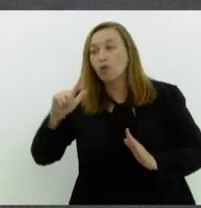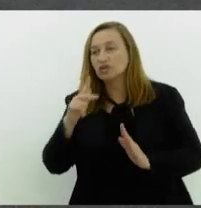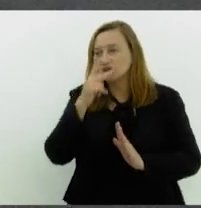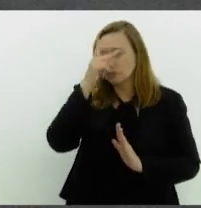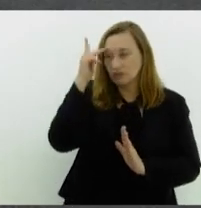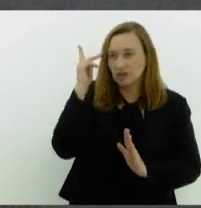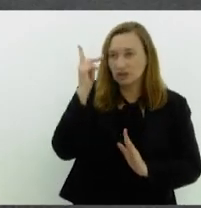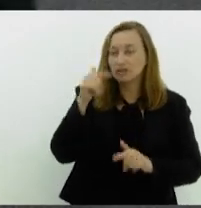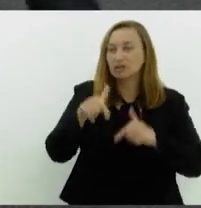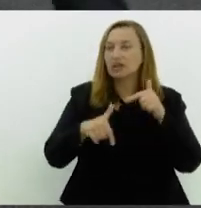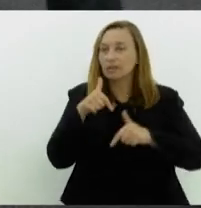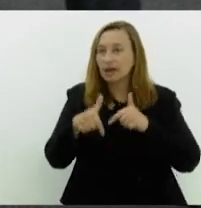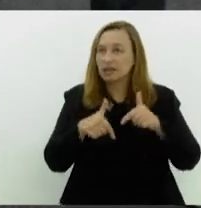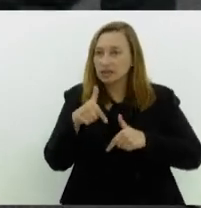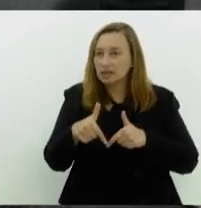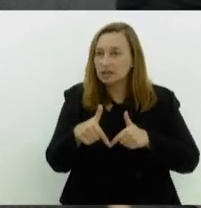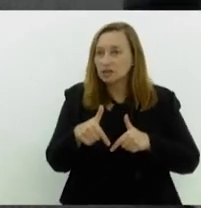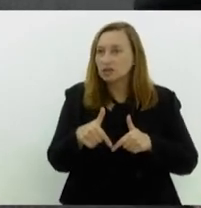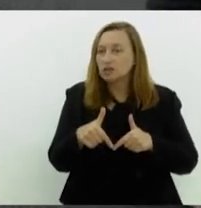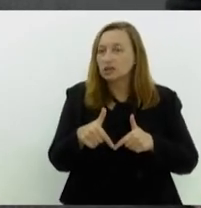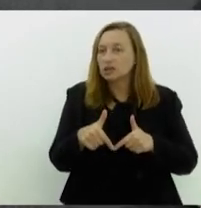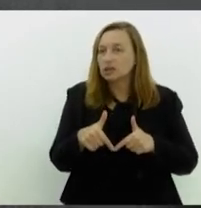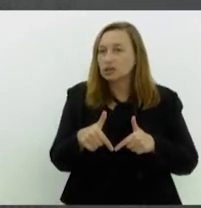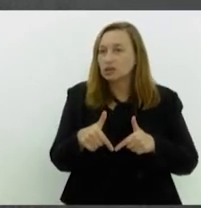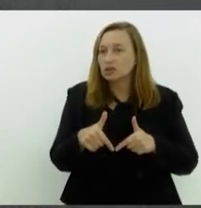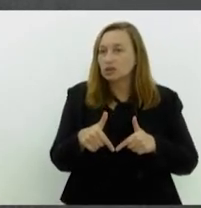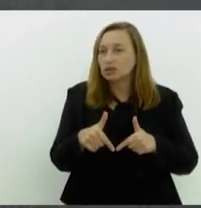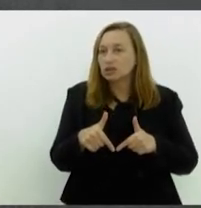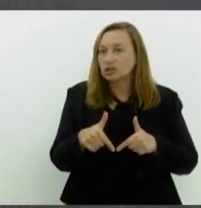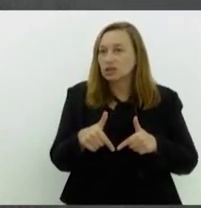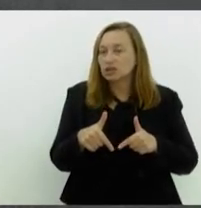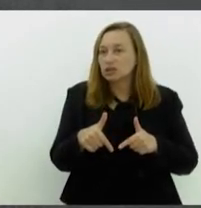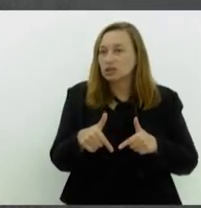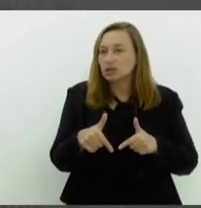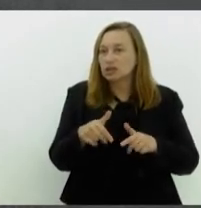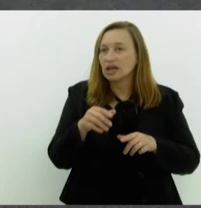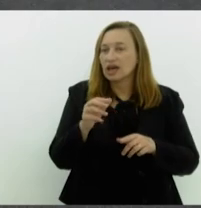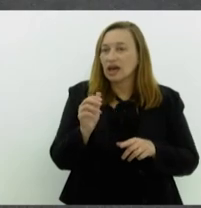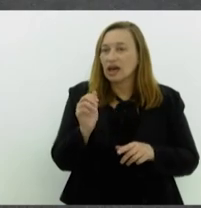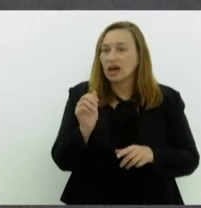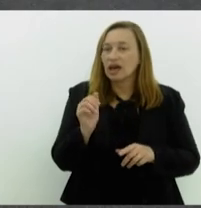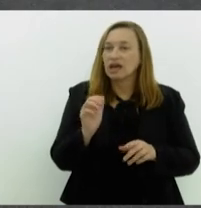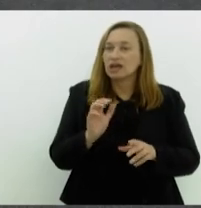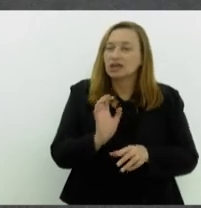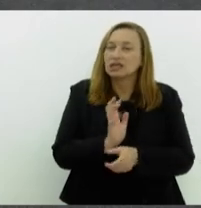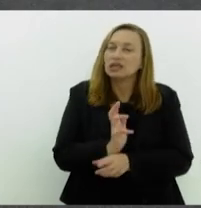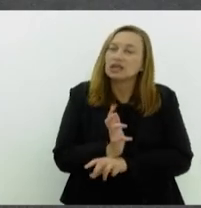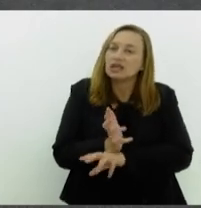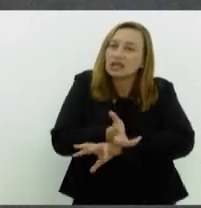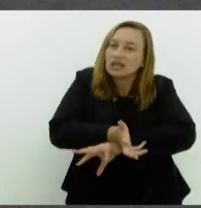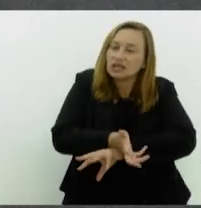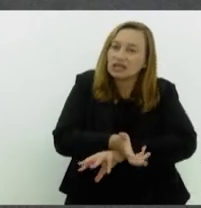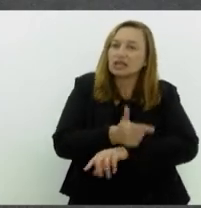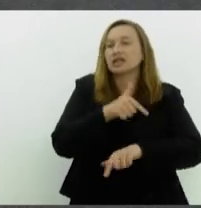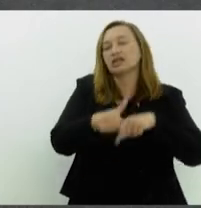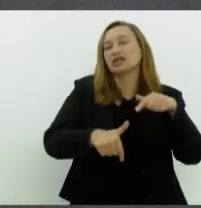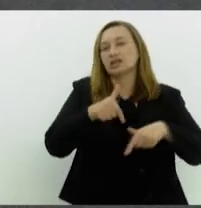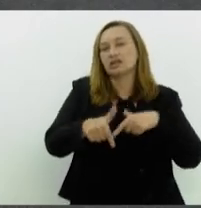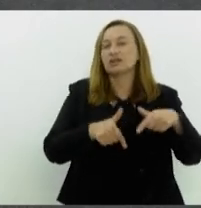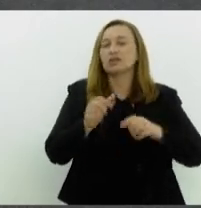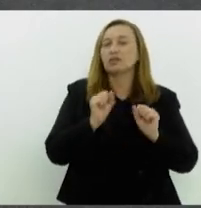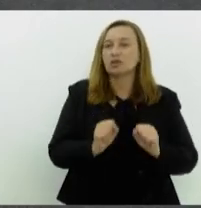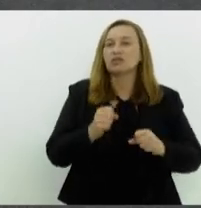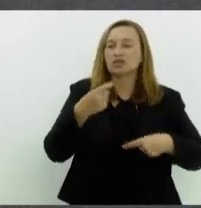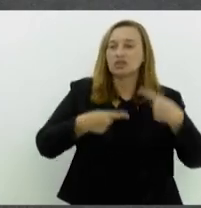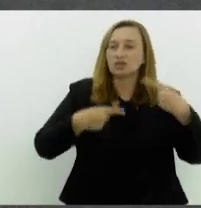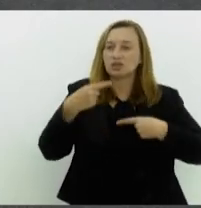pessoas trabalhando em situações análogas à escravidão. Então, que possamos fazer esse